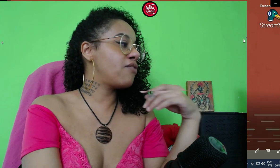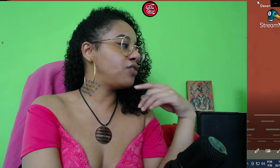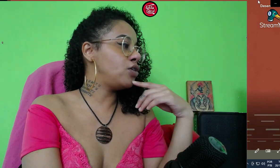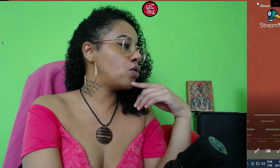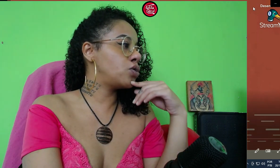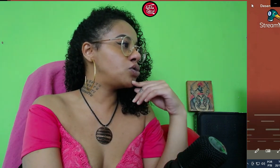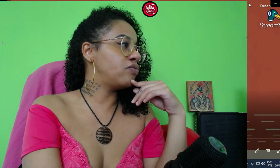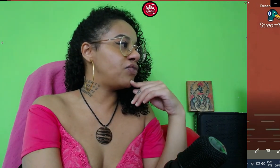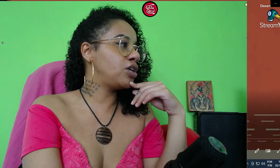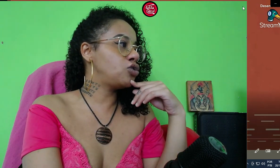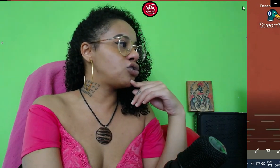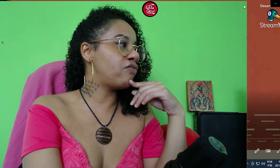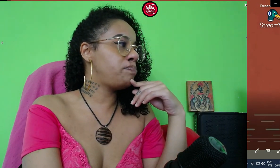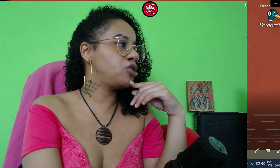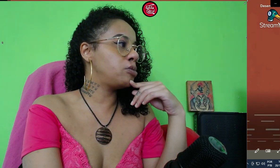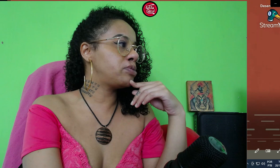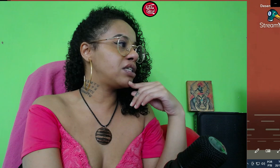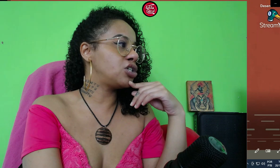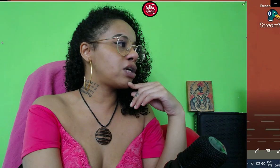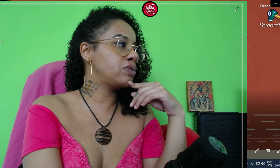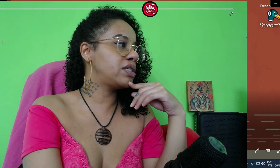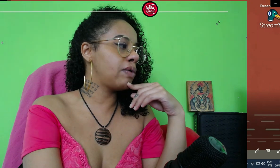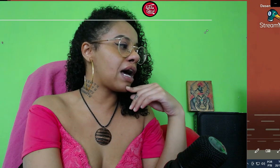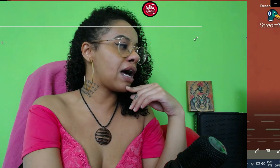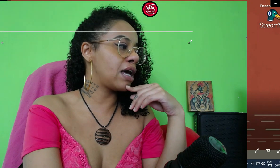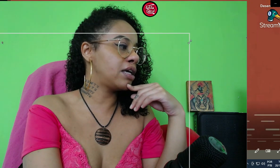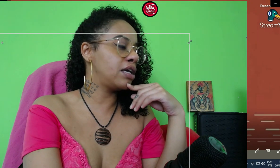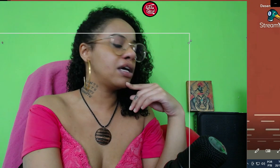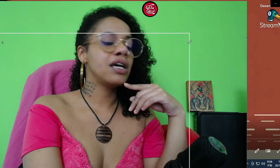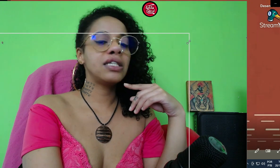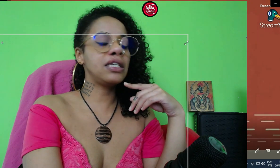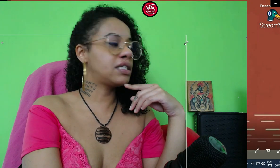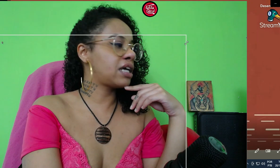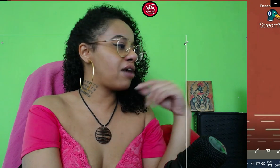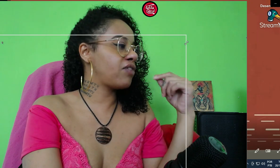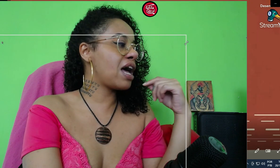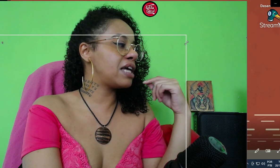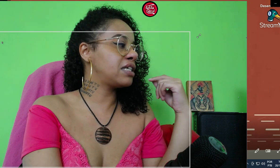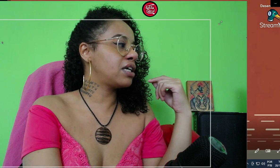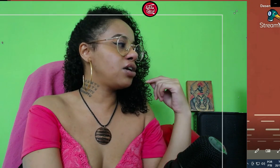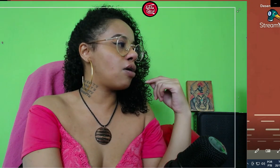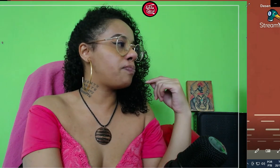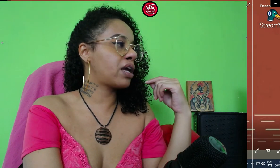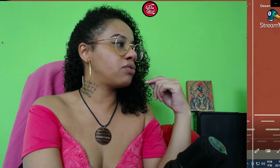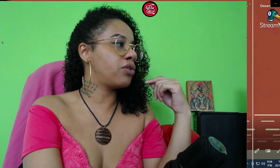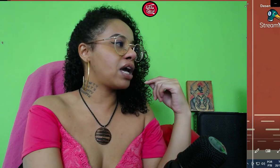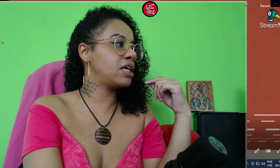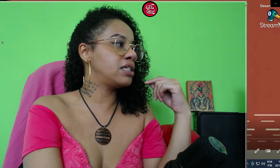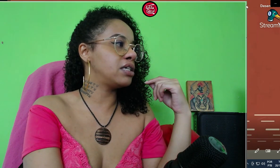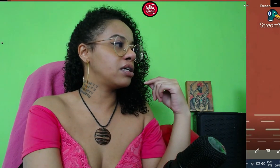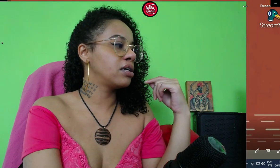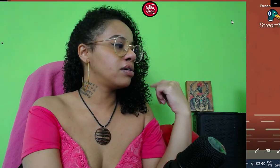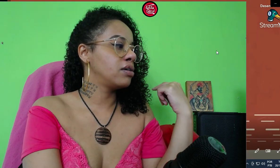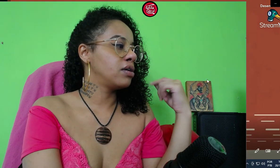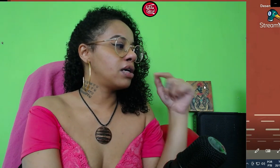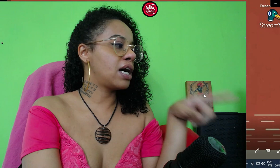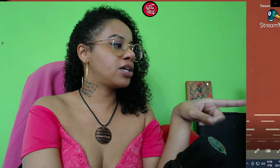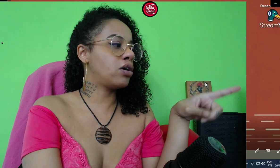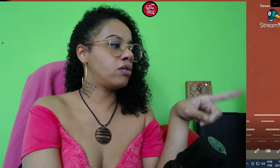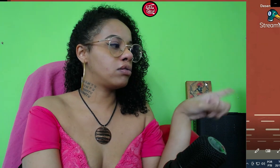maravilhoso vídeo já vou pedindo para você deixar o seu like se inscreve ah essa aqui ó para quem me conhece